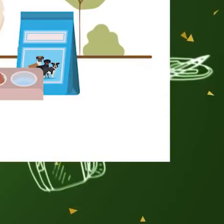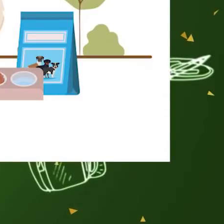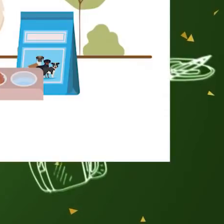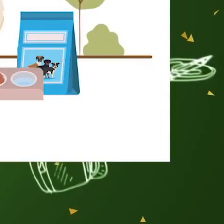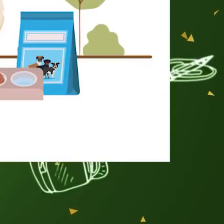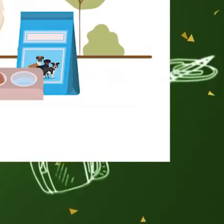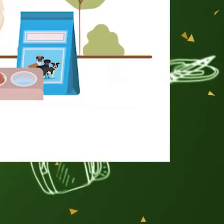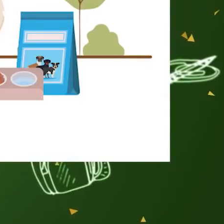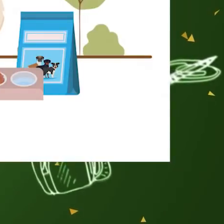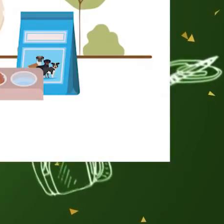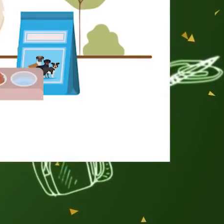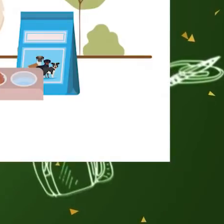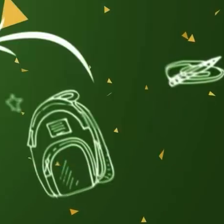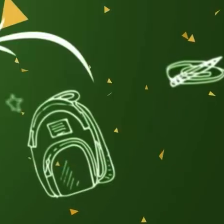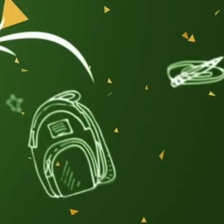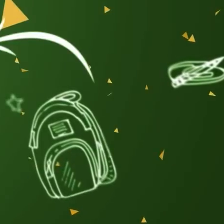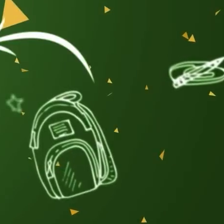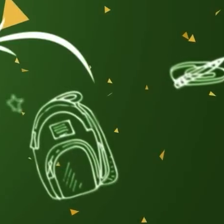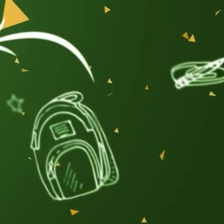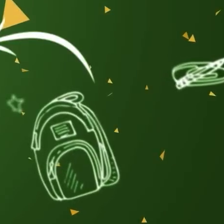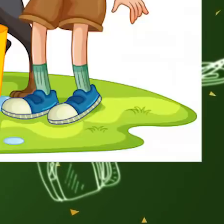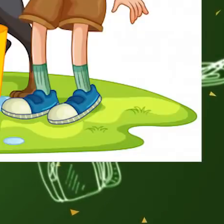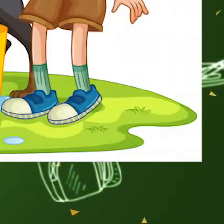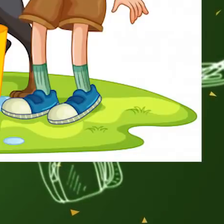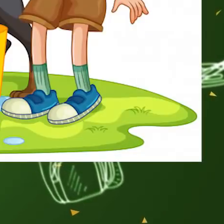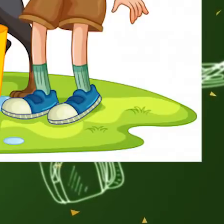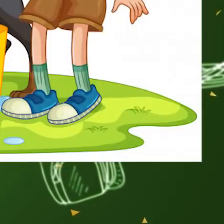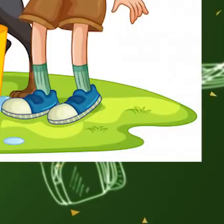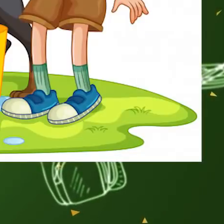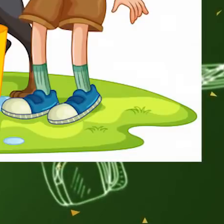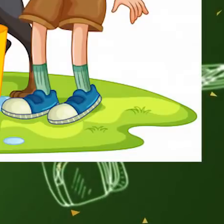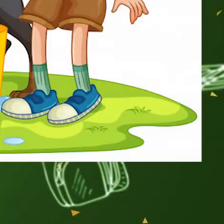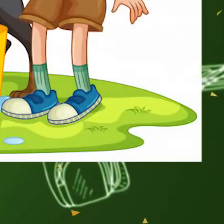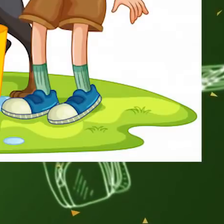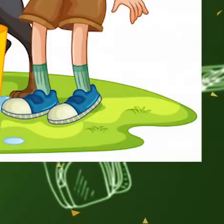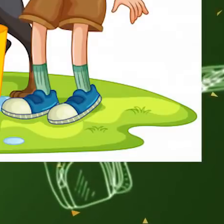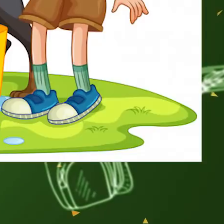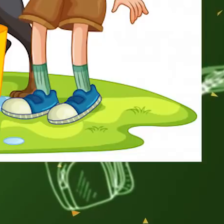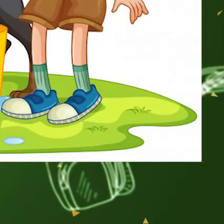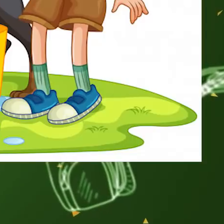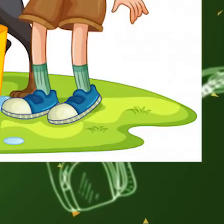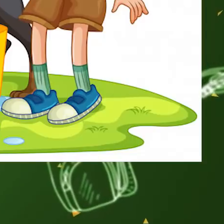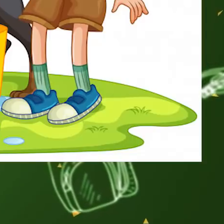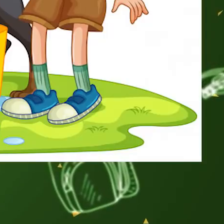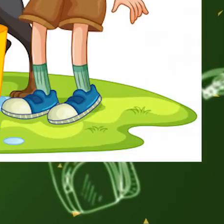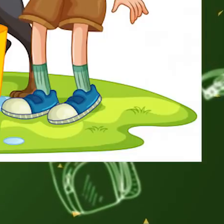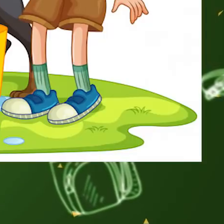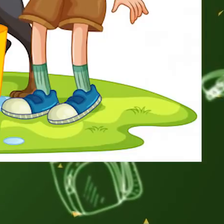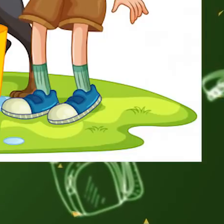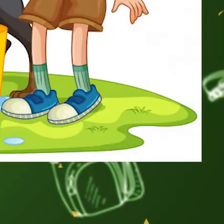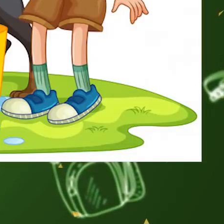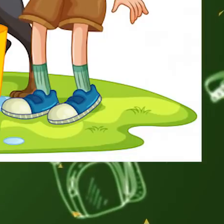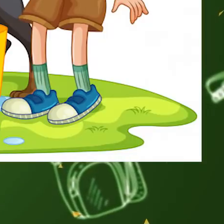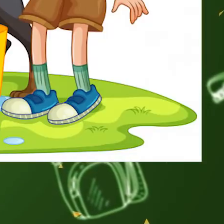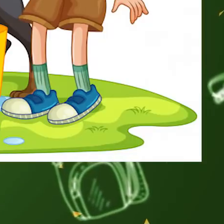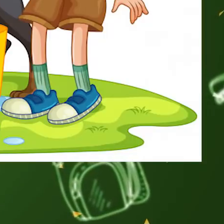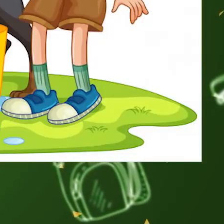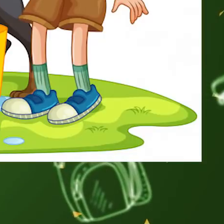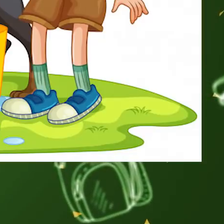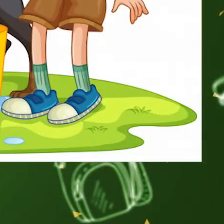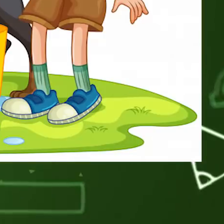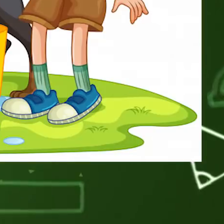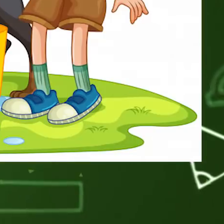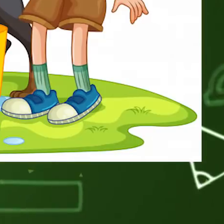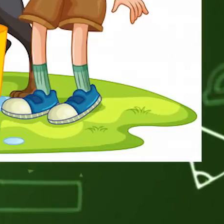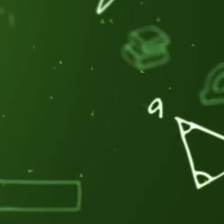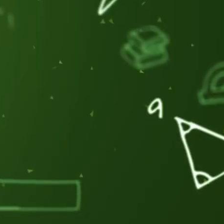deles, dando sempre comida, água, dando banho. Isso é uma forma de